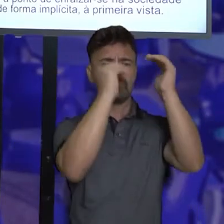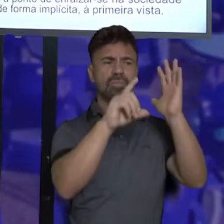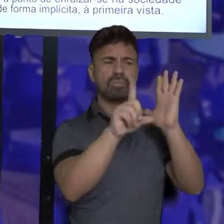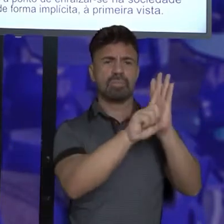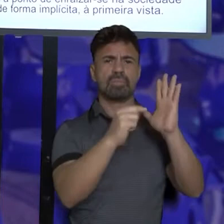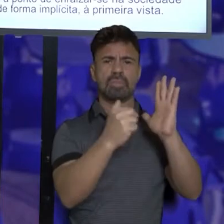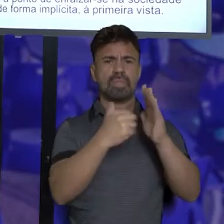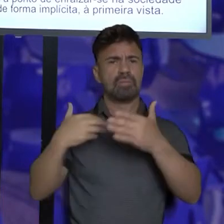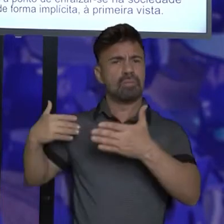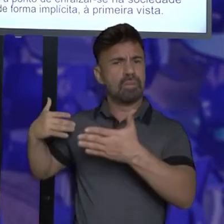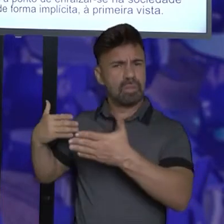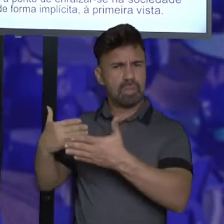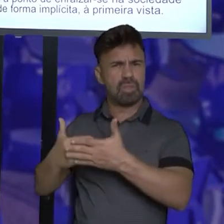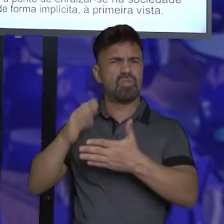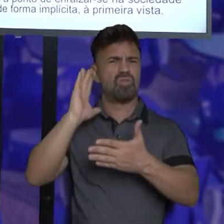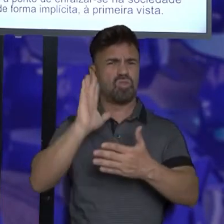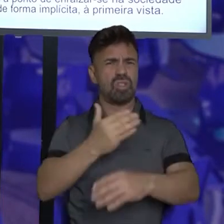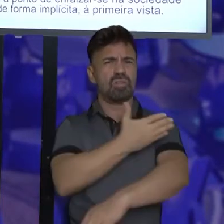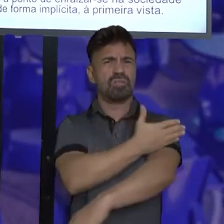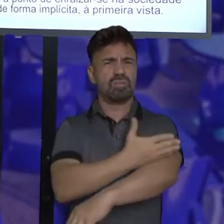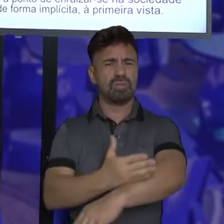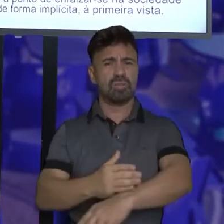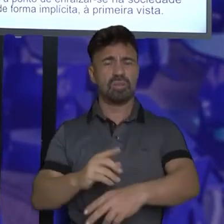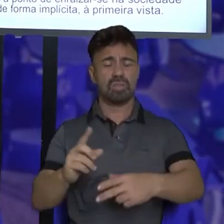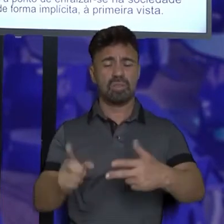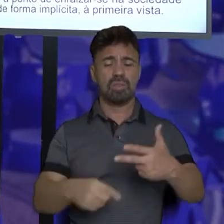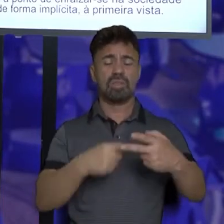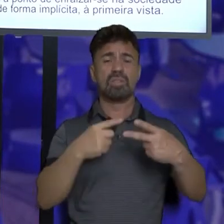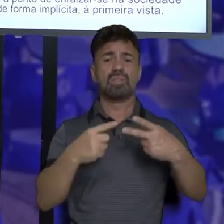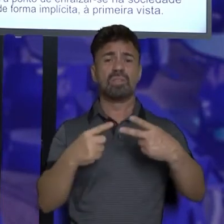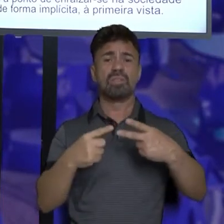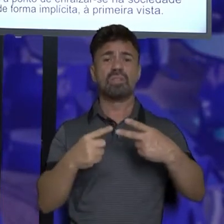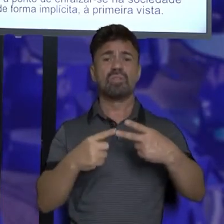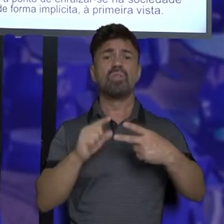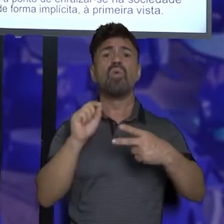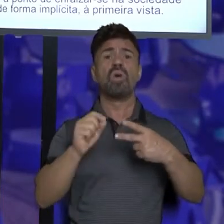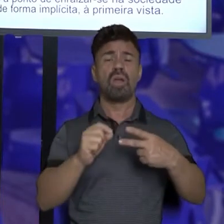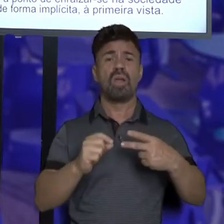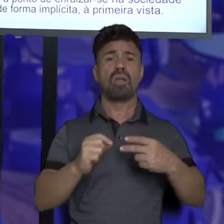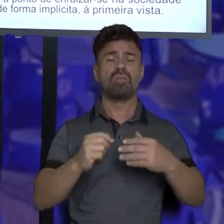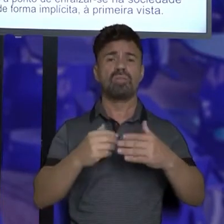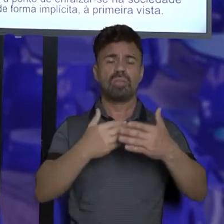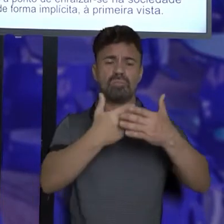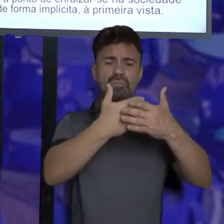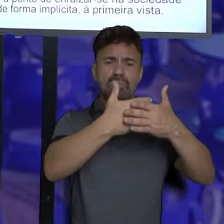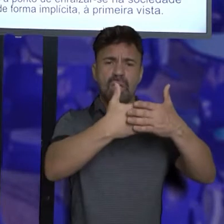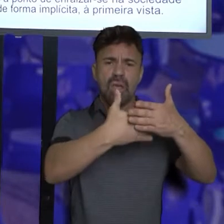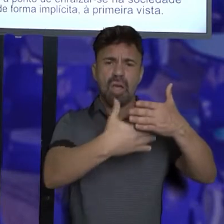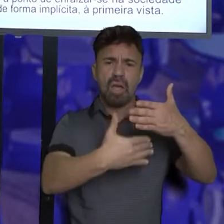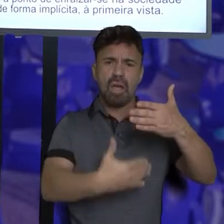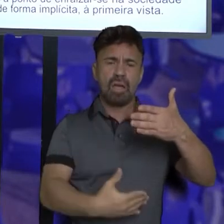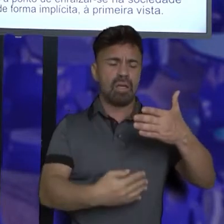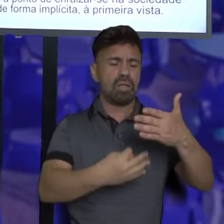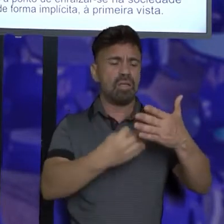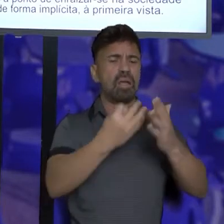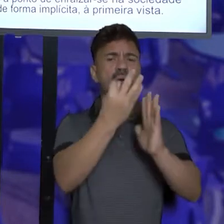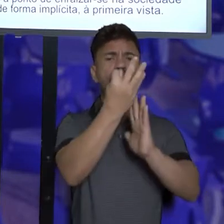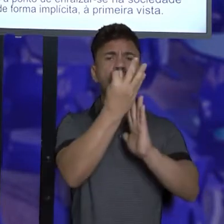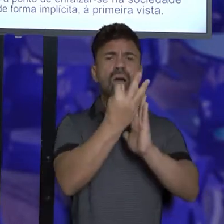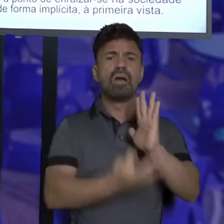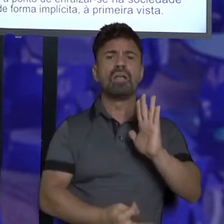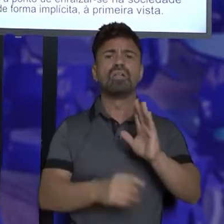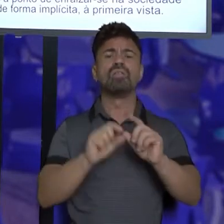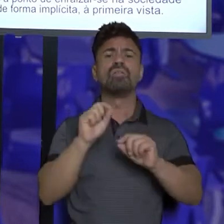nós já entramos no segundo parágrafo, que já é o desenvolvimento, onde ela começou a comprovar aquilo que ela